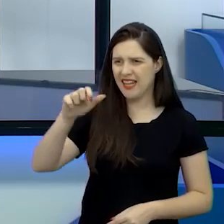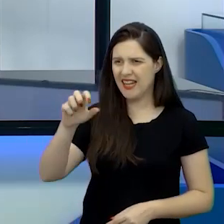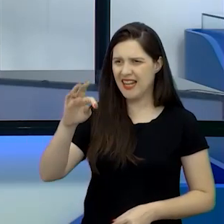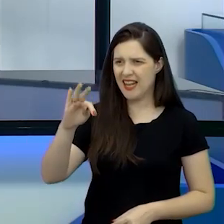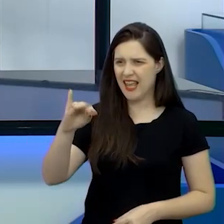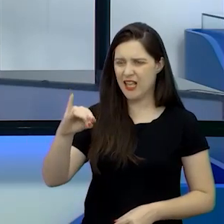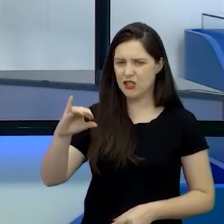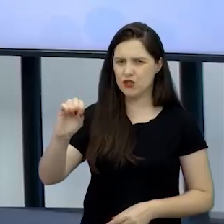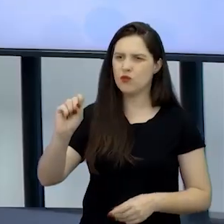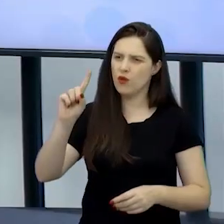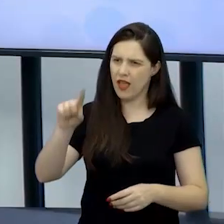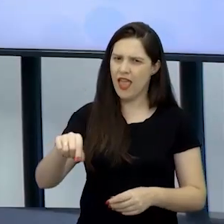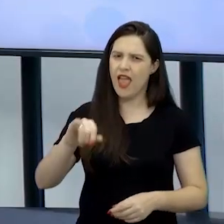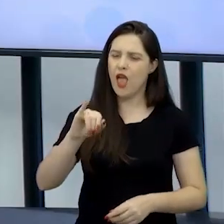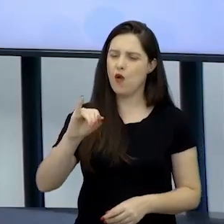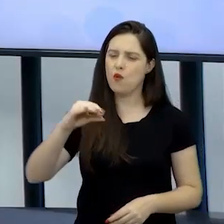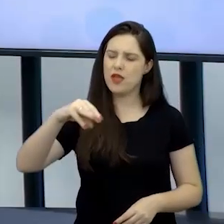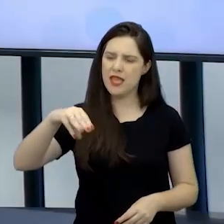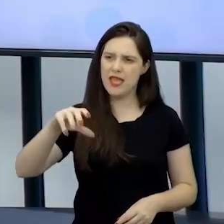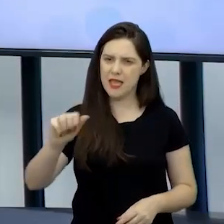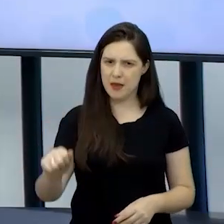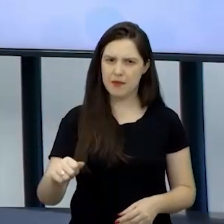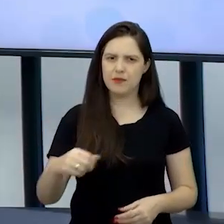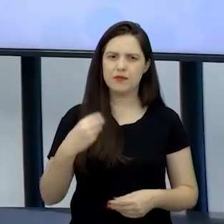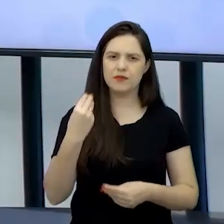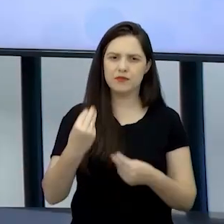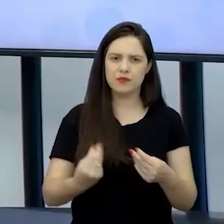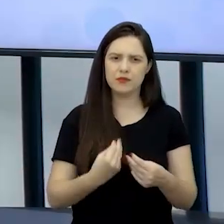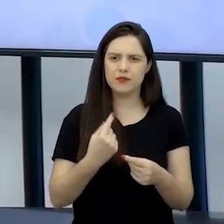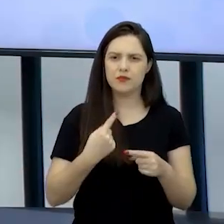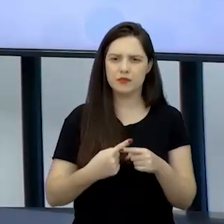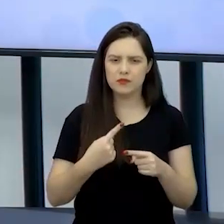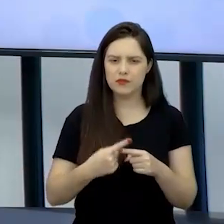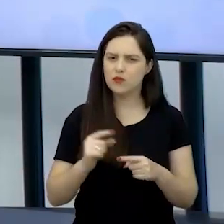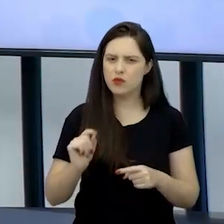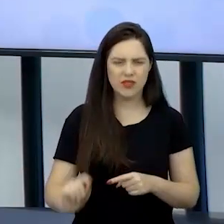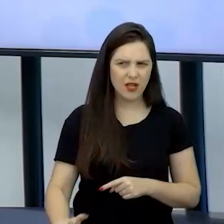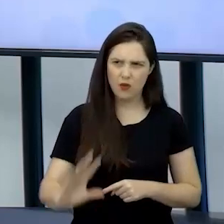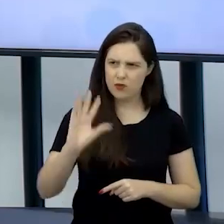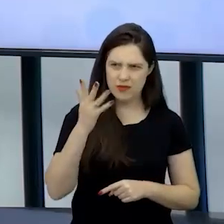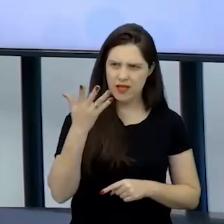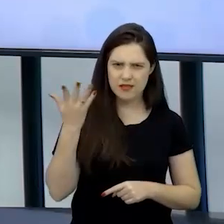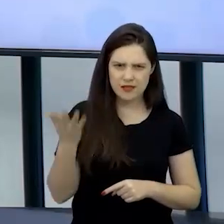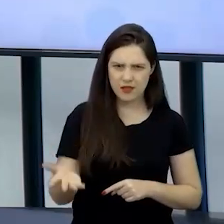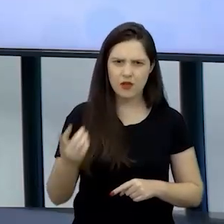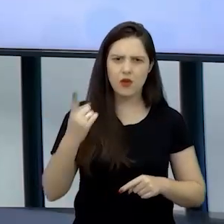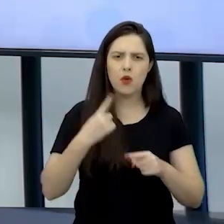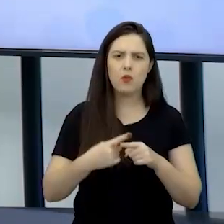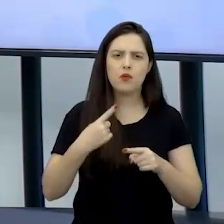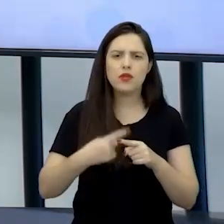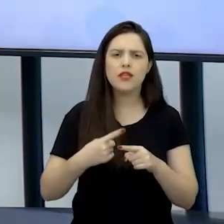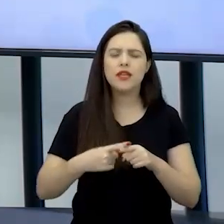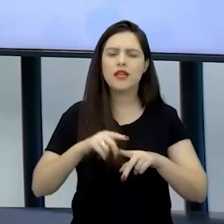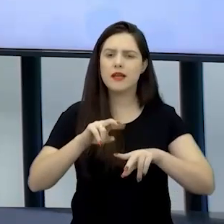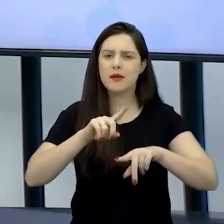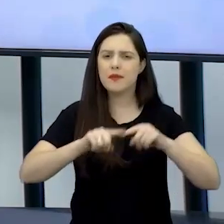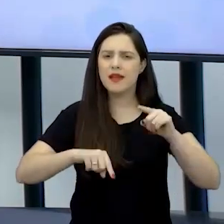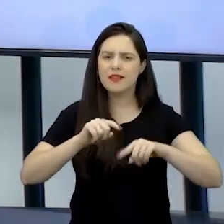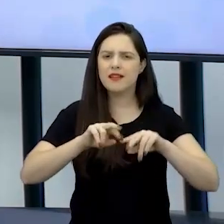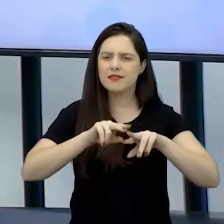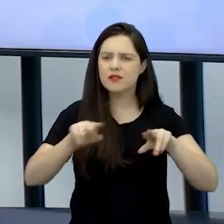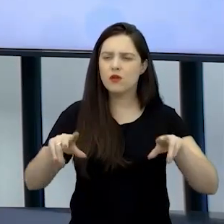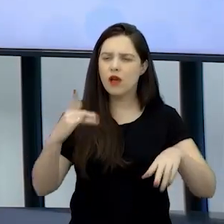ímã aqui é poderoso, o ímã de neodino. E vamos falar um pouquinho sobre como é que acontece isso. Por que alguns materiais são atraídos